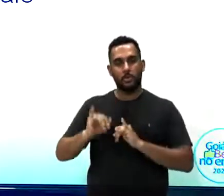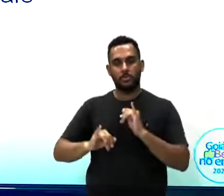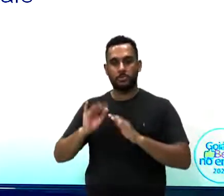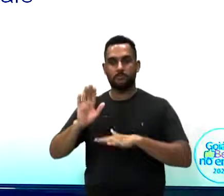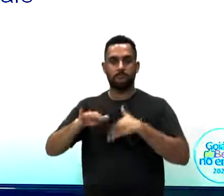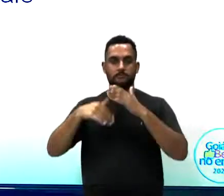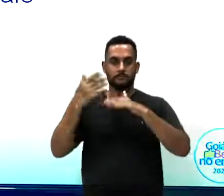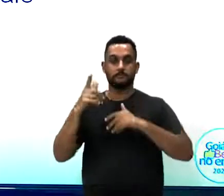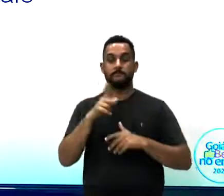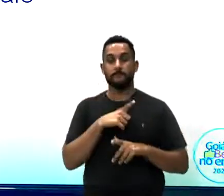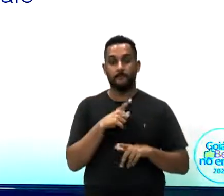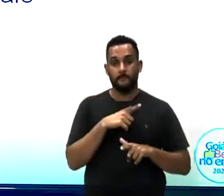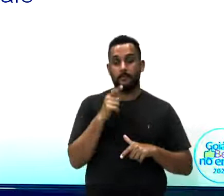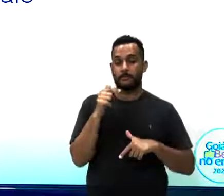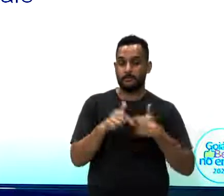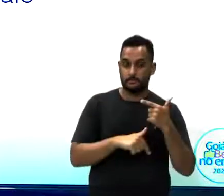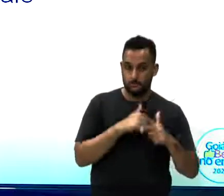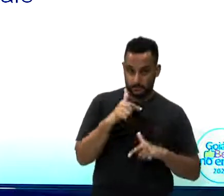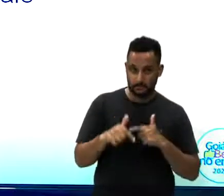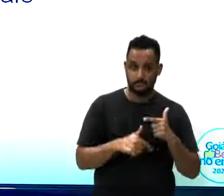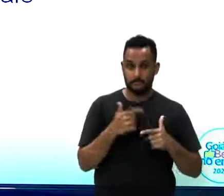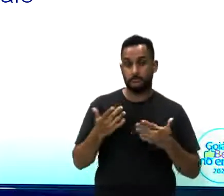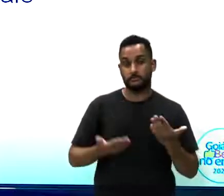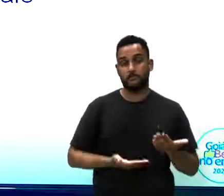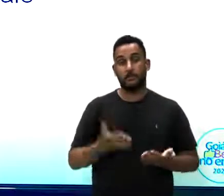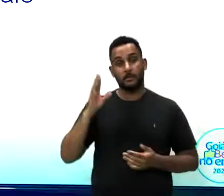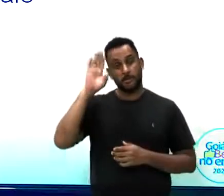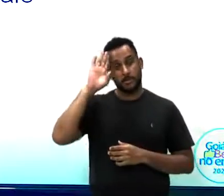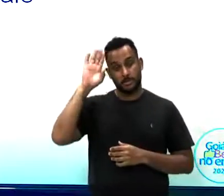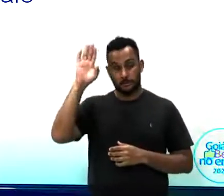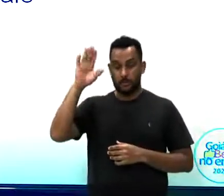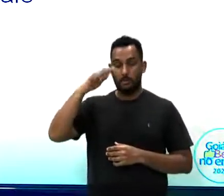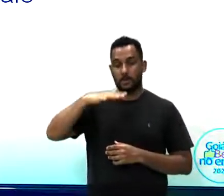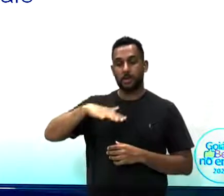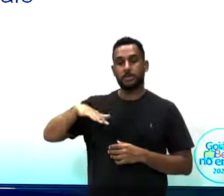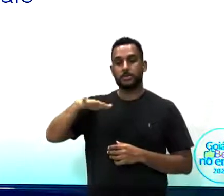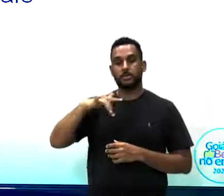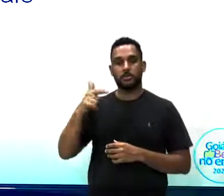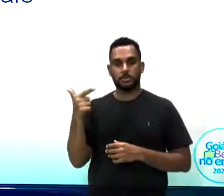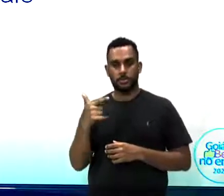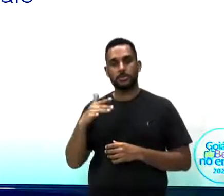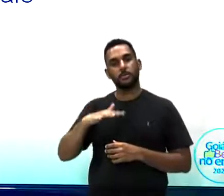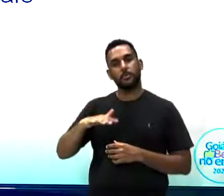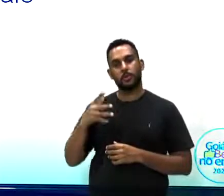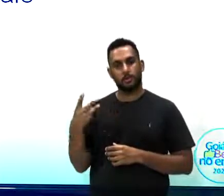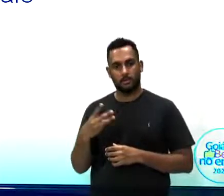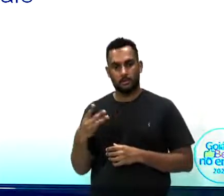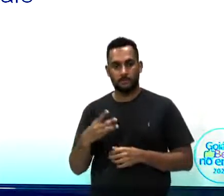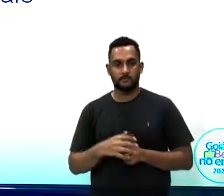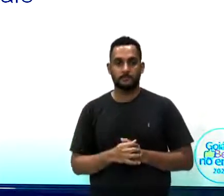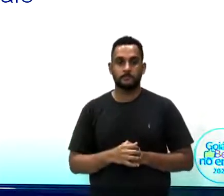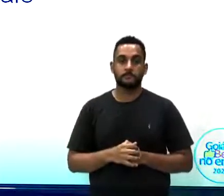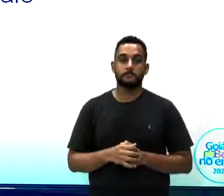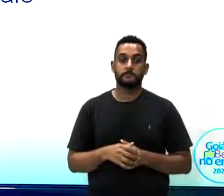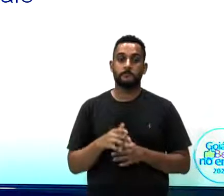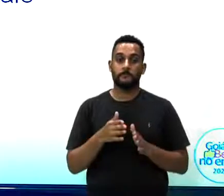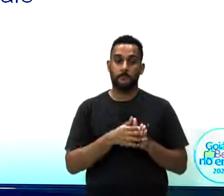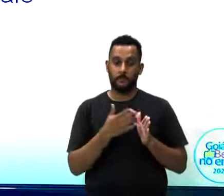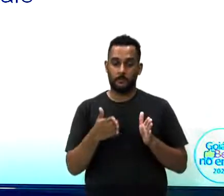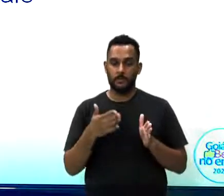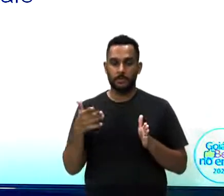a geração de empregos e serviços, principalmente do setor secundário e setor terciário. E nós temos um